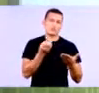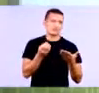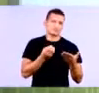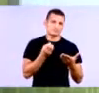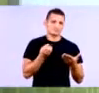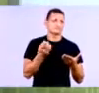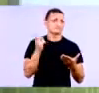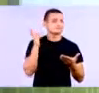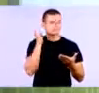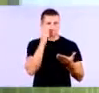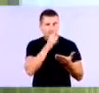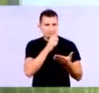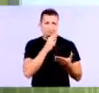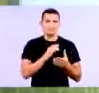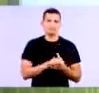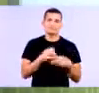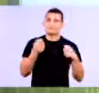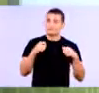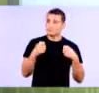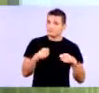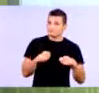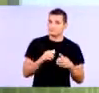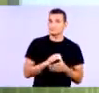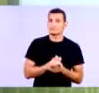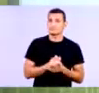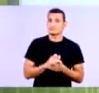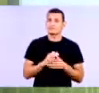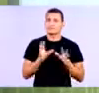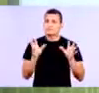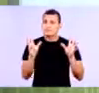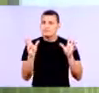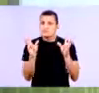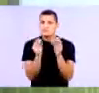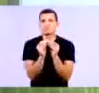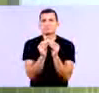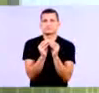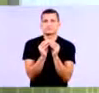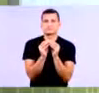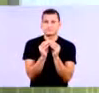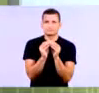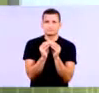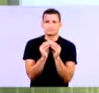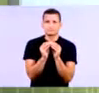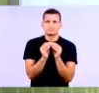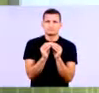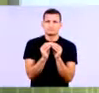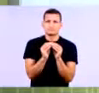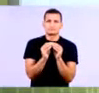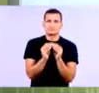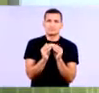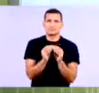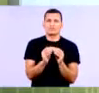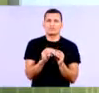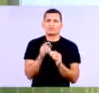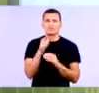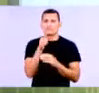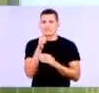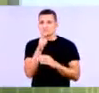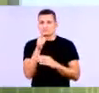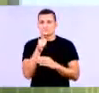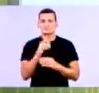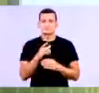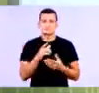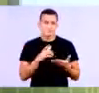Aí complica. Então, ela tem que ser bastante enxuta. Enxuta o suficiente para que você